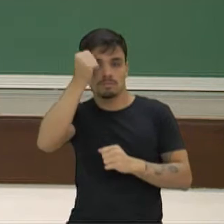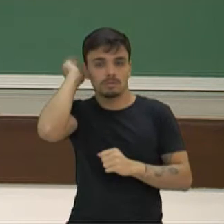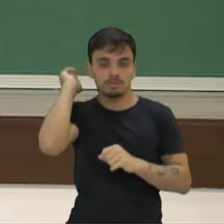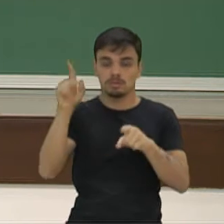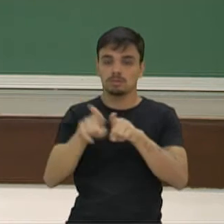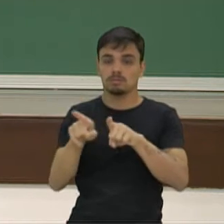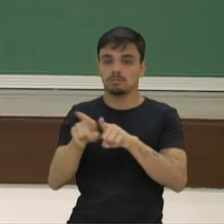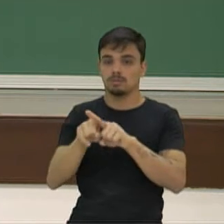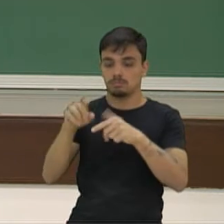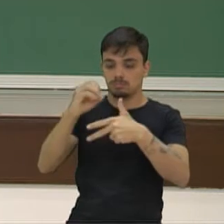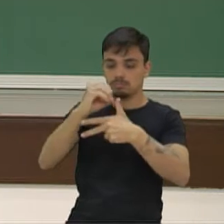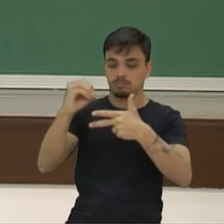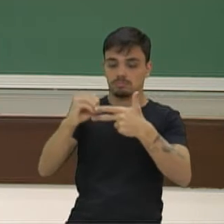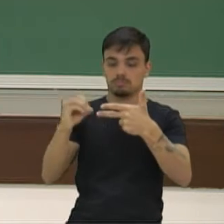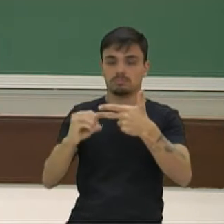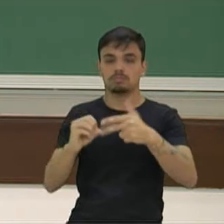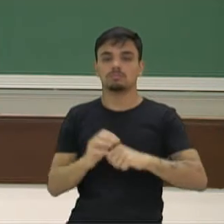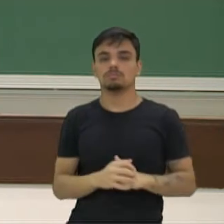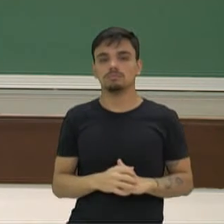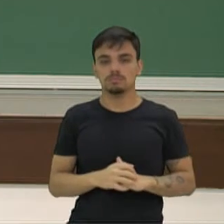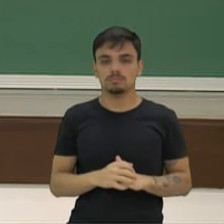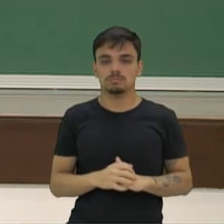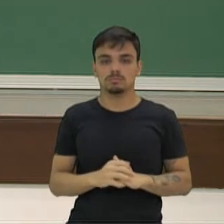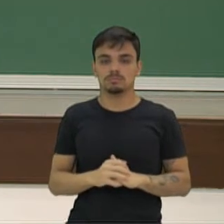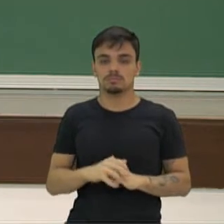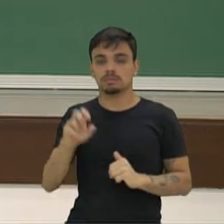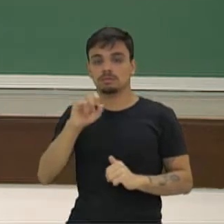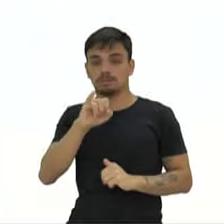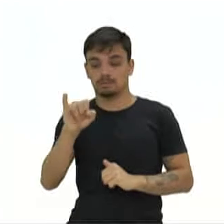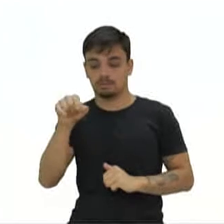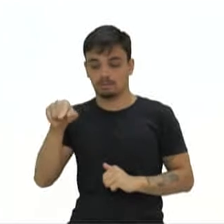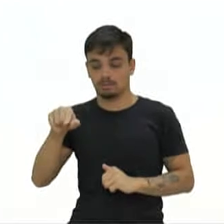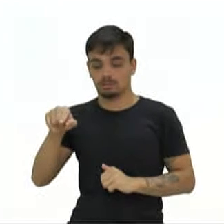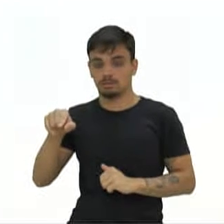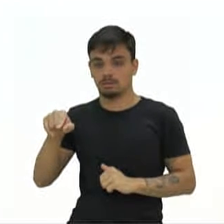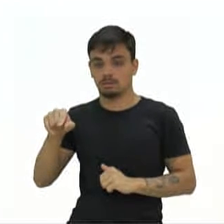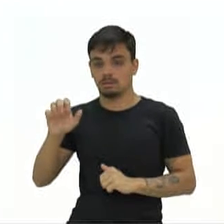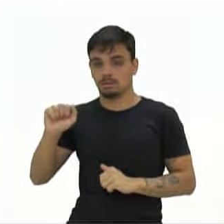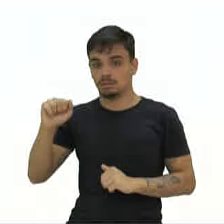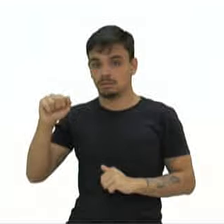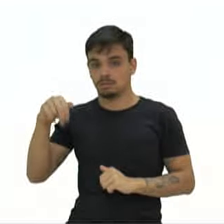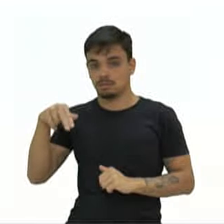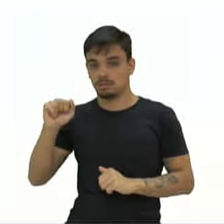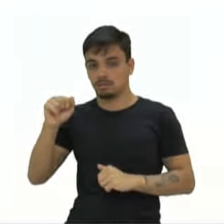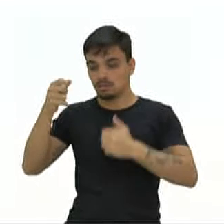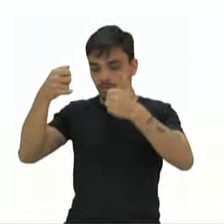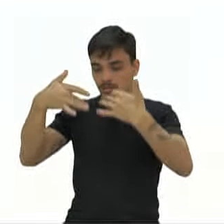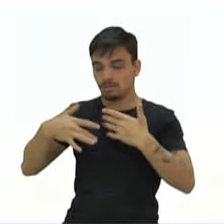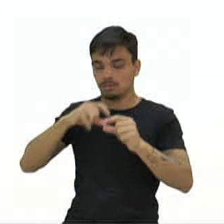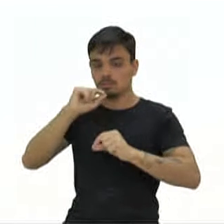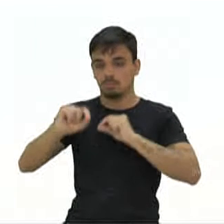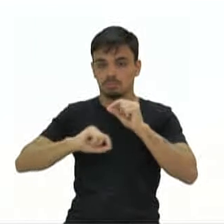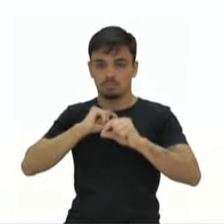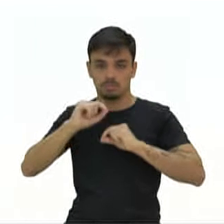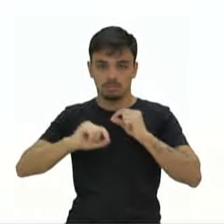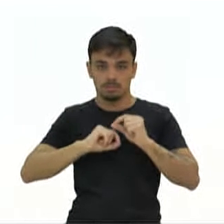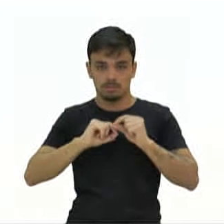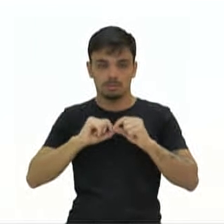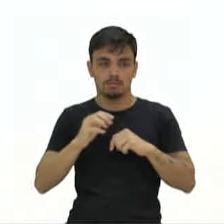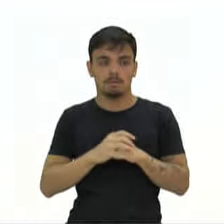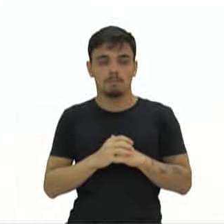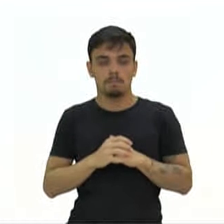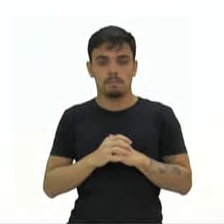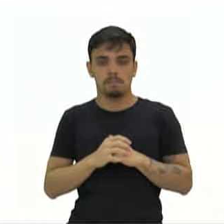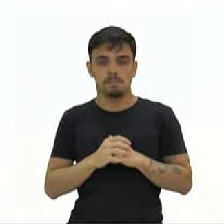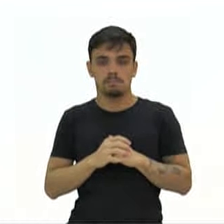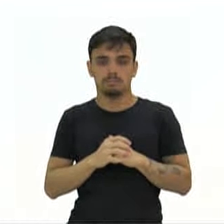antes do Enem. Então, olha só. Segundo a Ana, eu começaria o texto assim. Segundo a Ana, de acordo com a Ana, conforme a